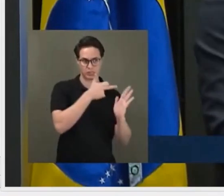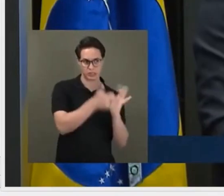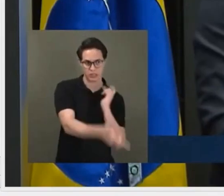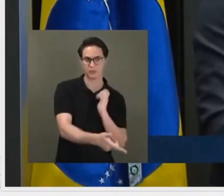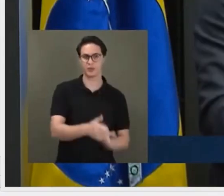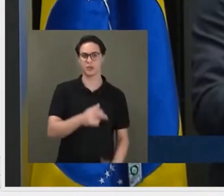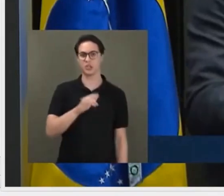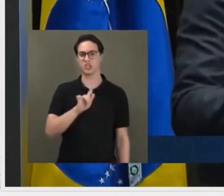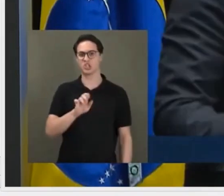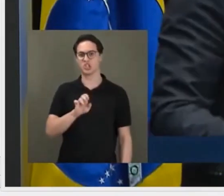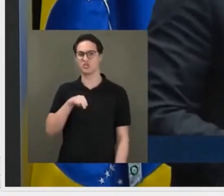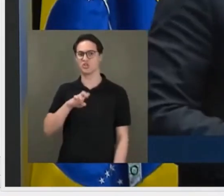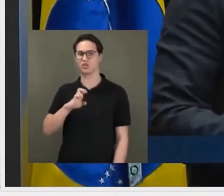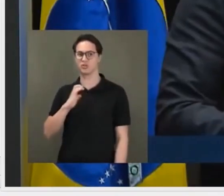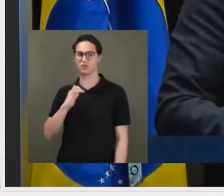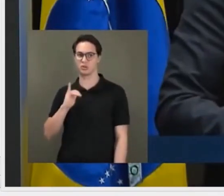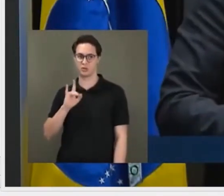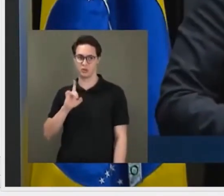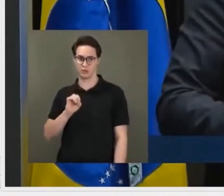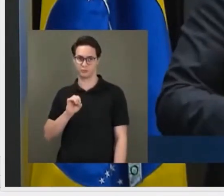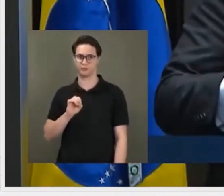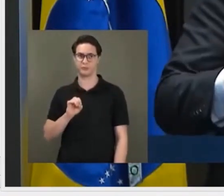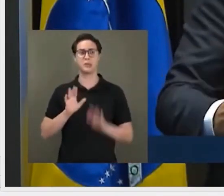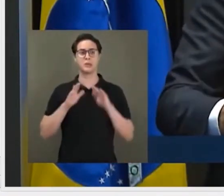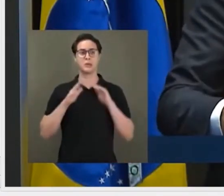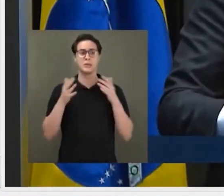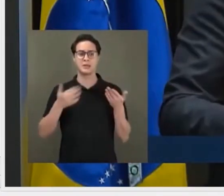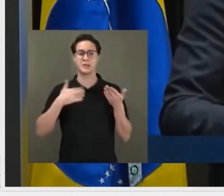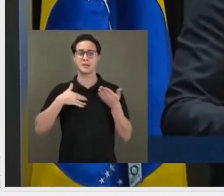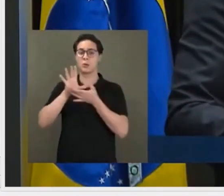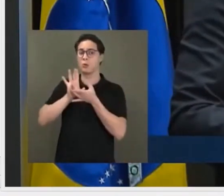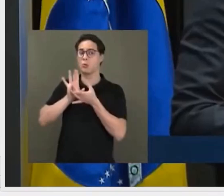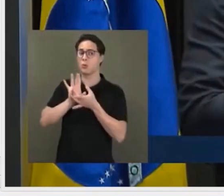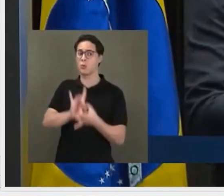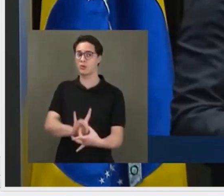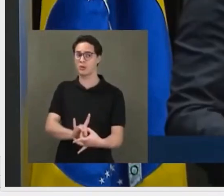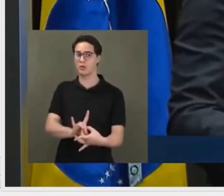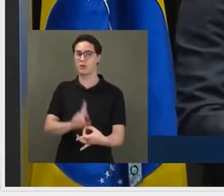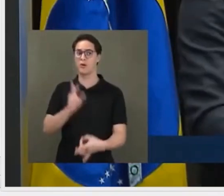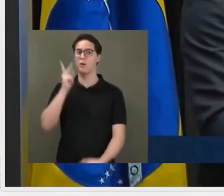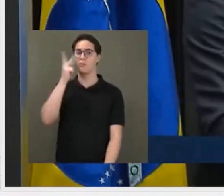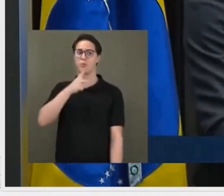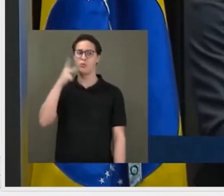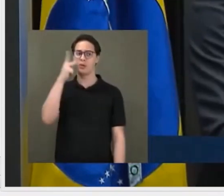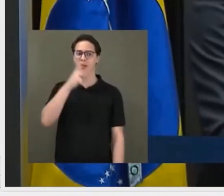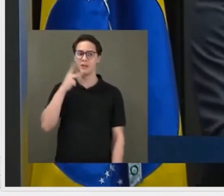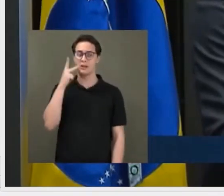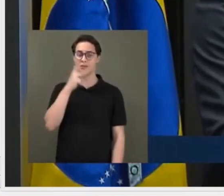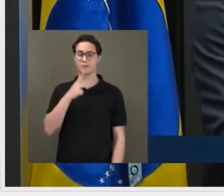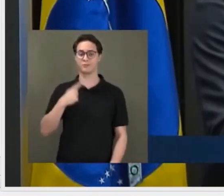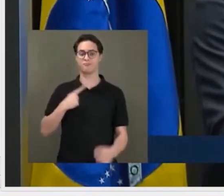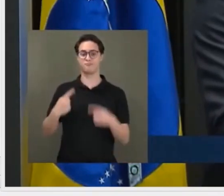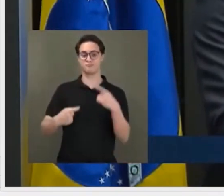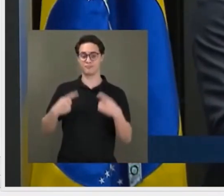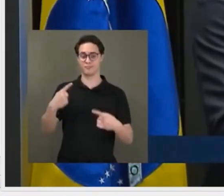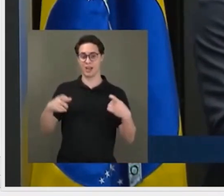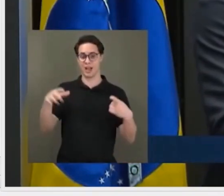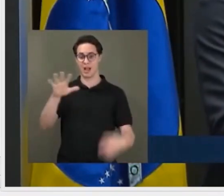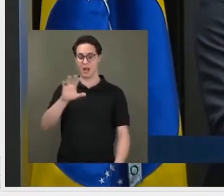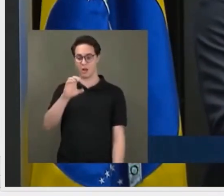desconsidera completamente o contexto político e histórico dos conflitos no Oriente